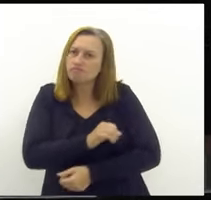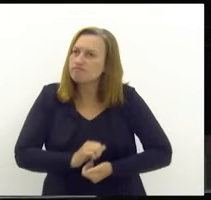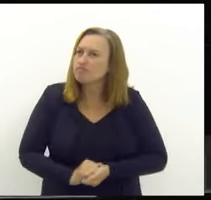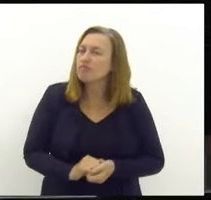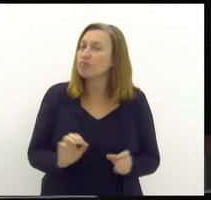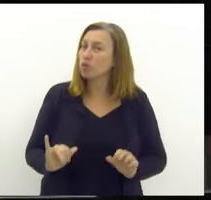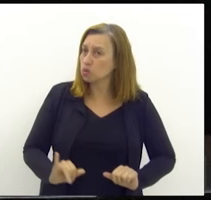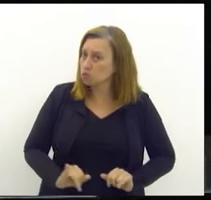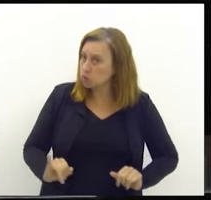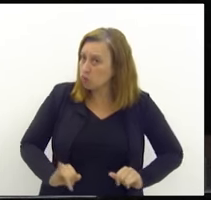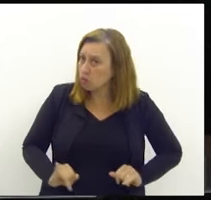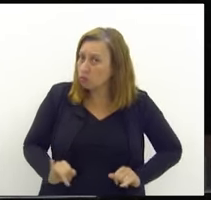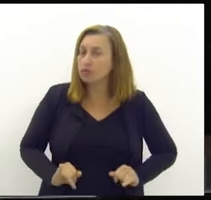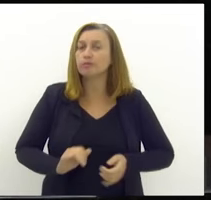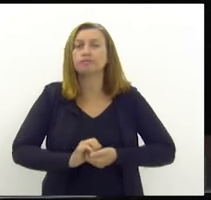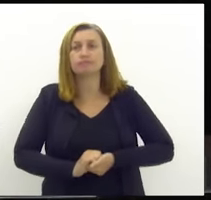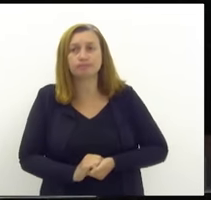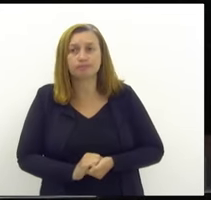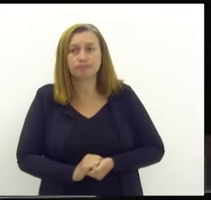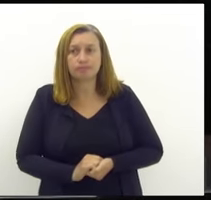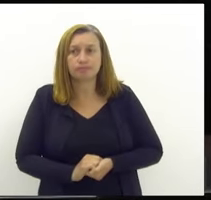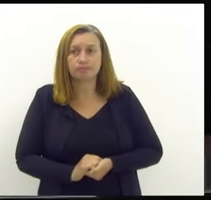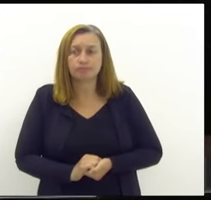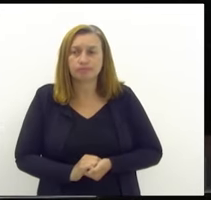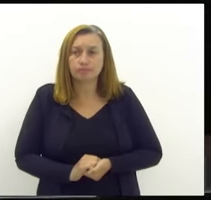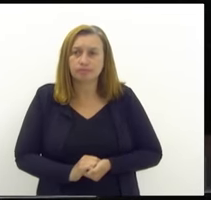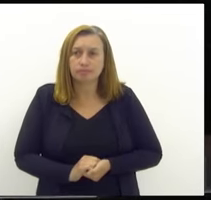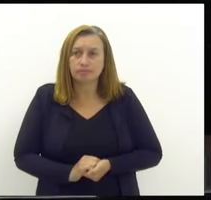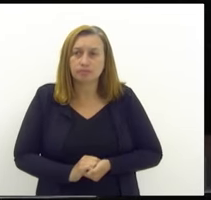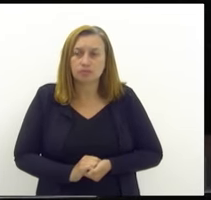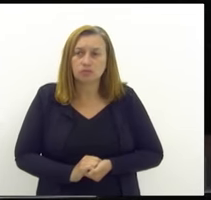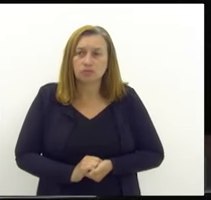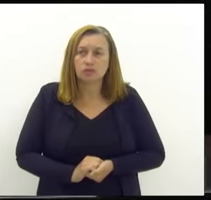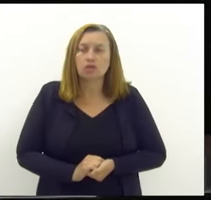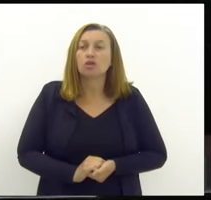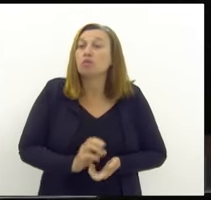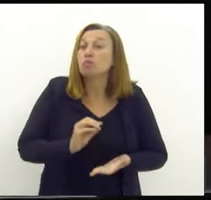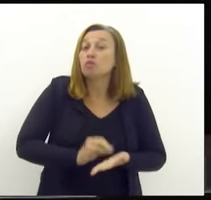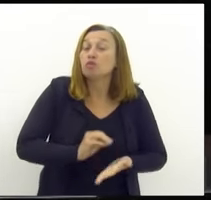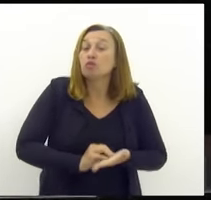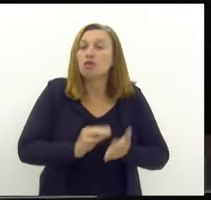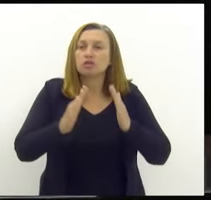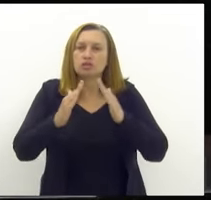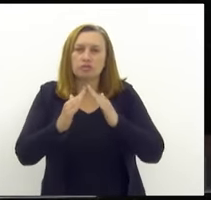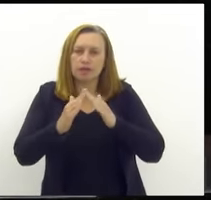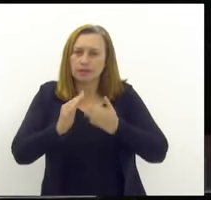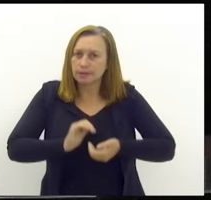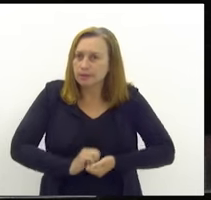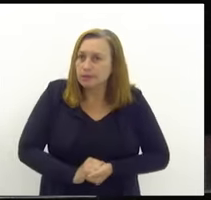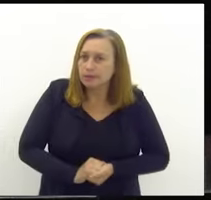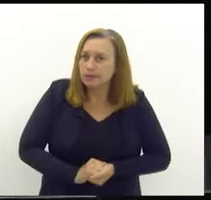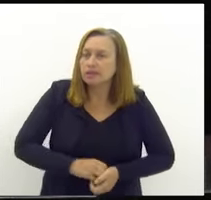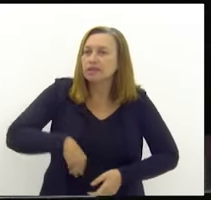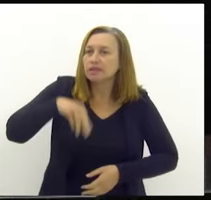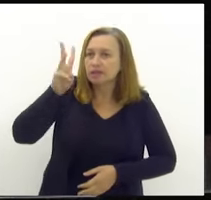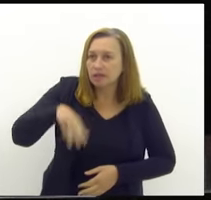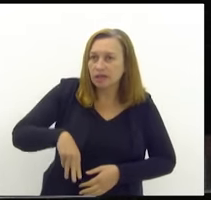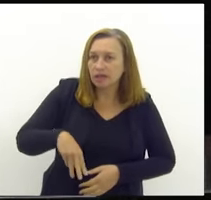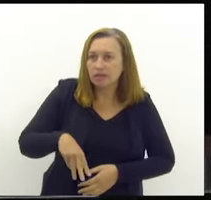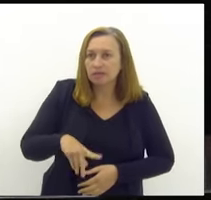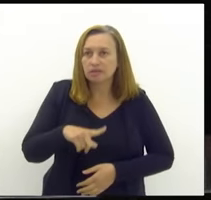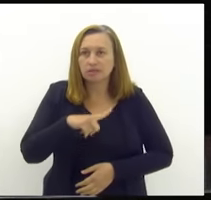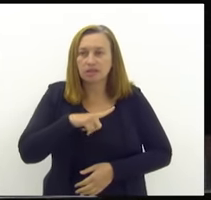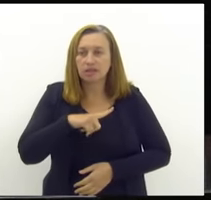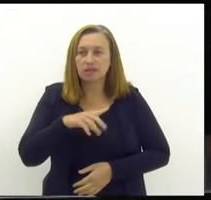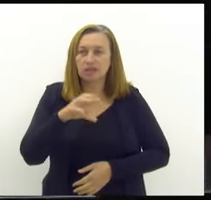sofrem em função da calamidade pública por falta de moradia Popular para quem ganha de zero a três salários